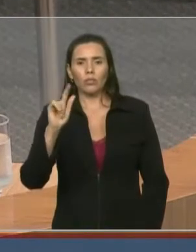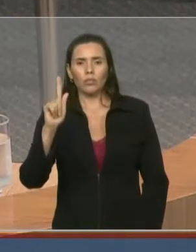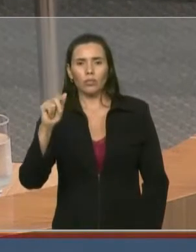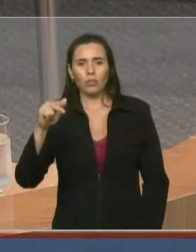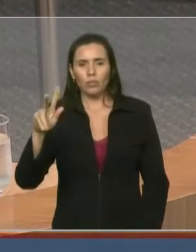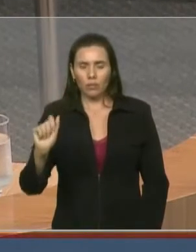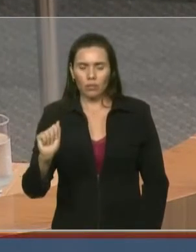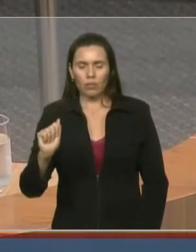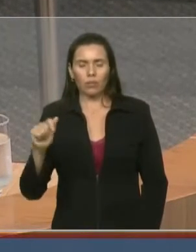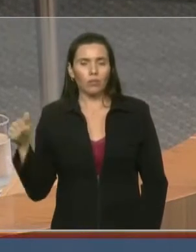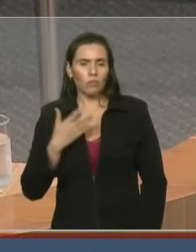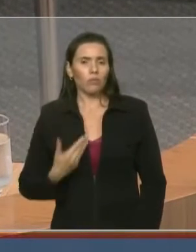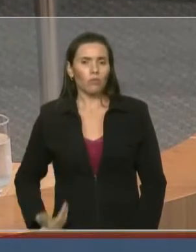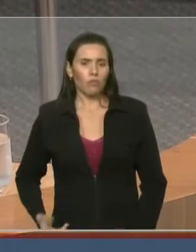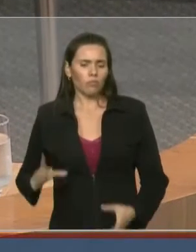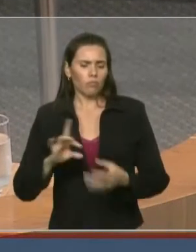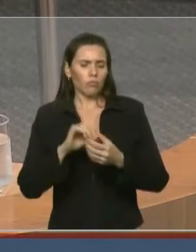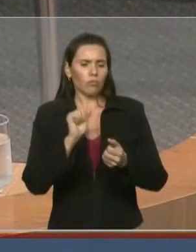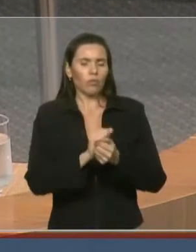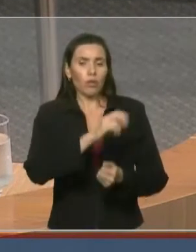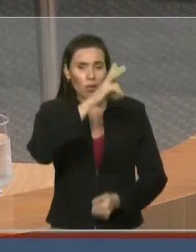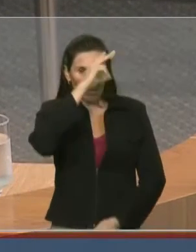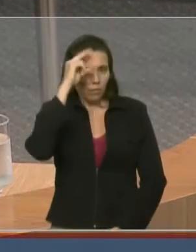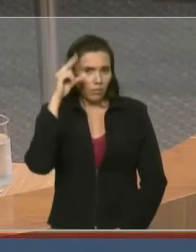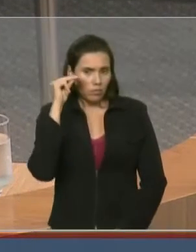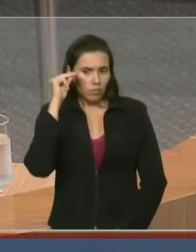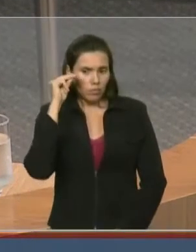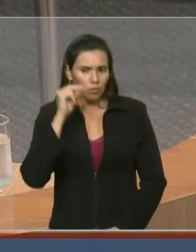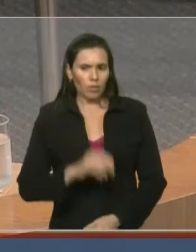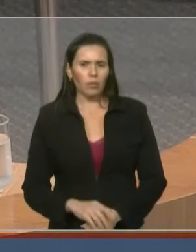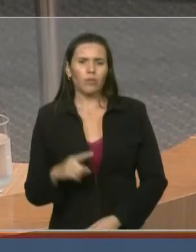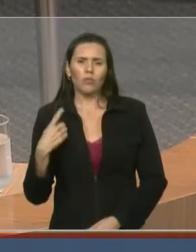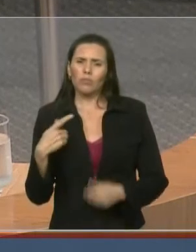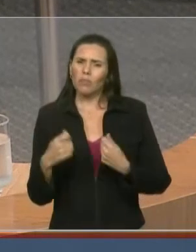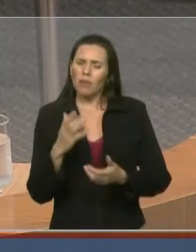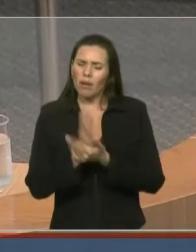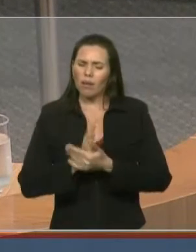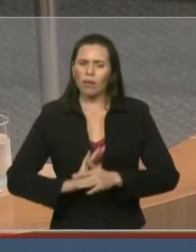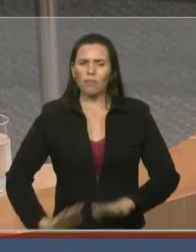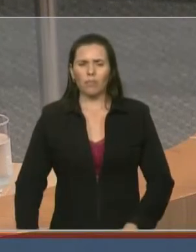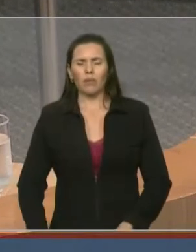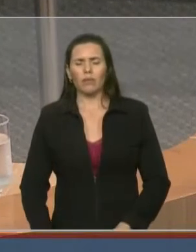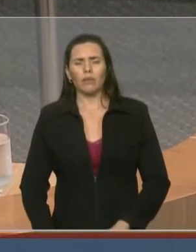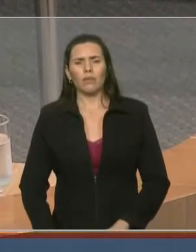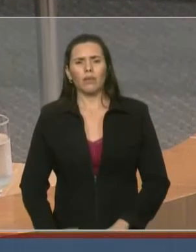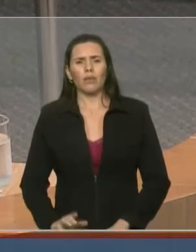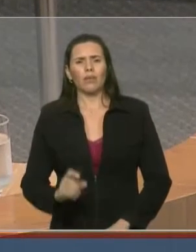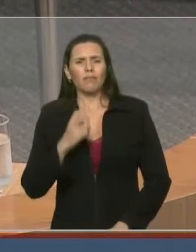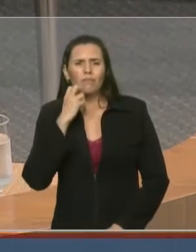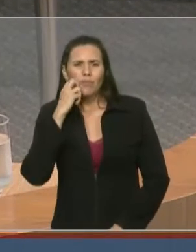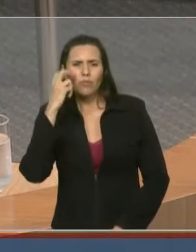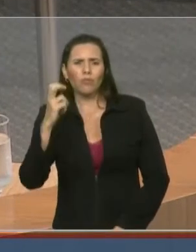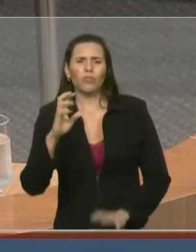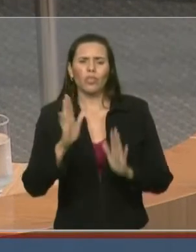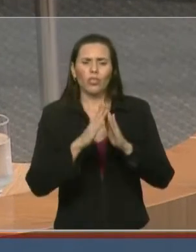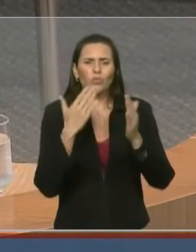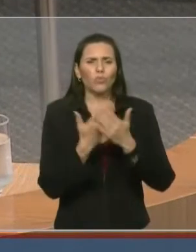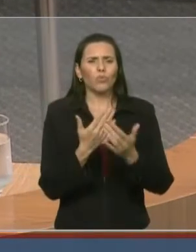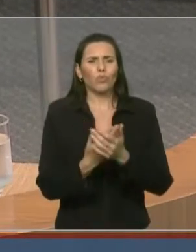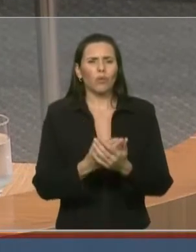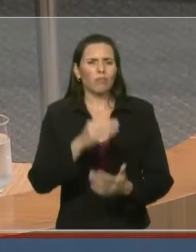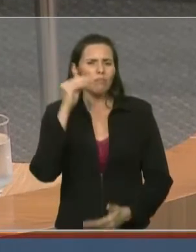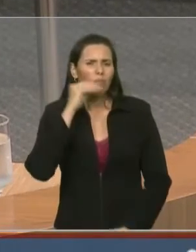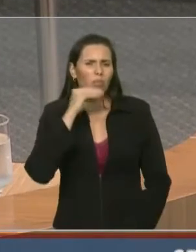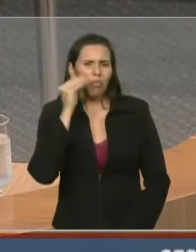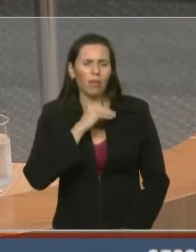municípios, para que a gente rompa com um círculo vergonhoso de escolas que não se diferenciam de chiqueiros. E, ao